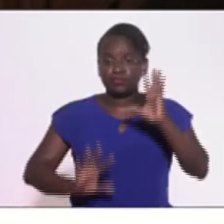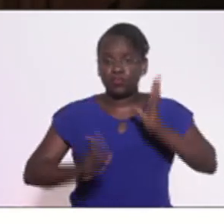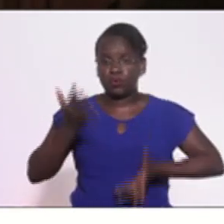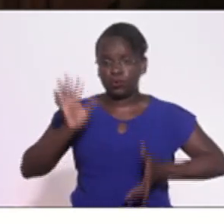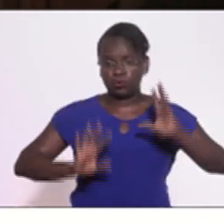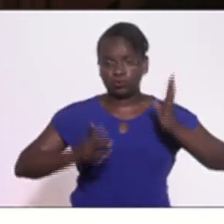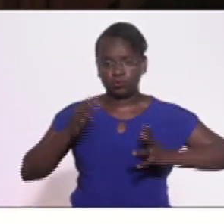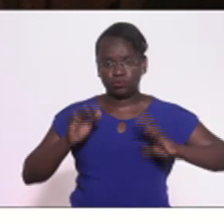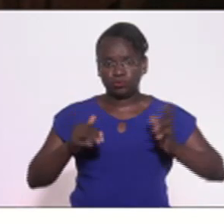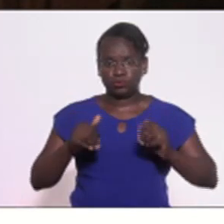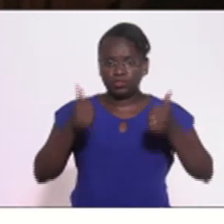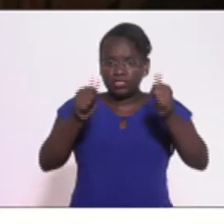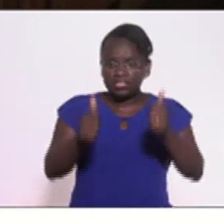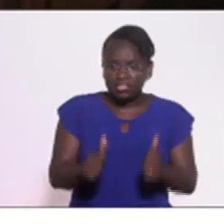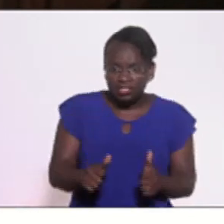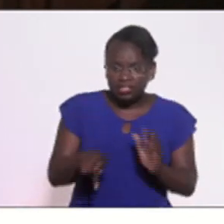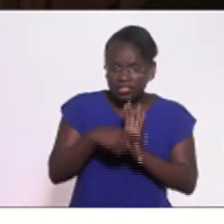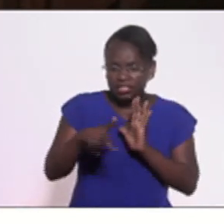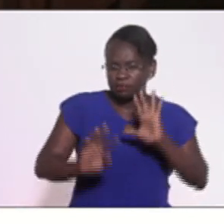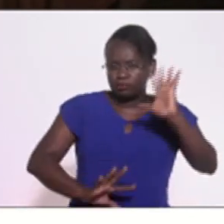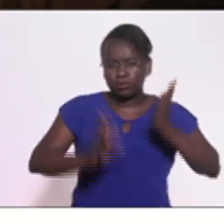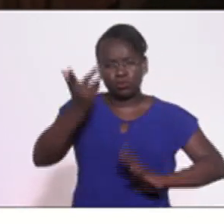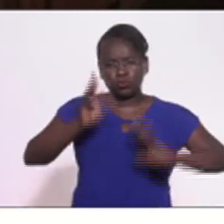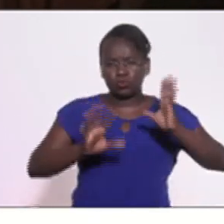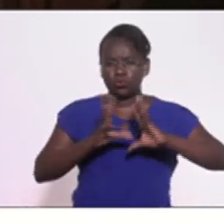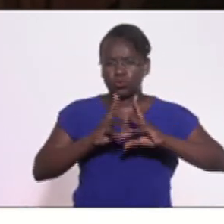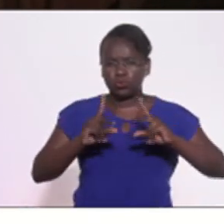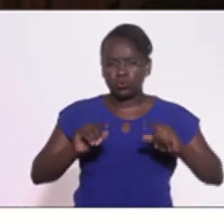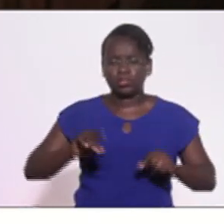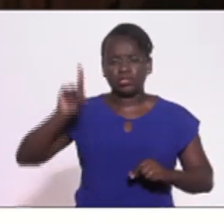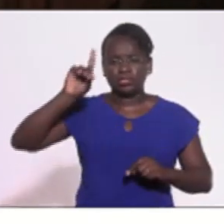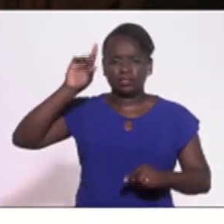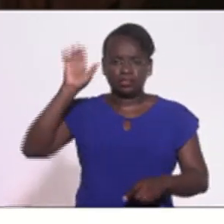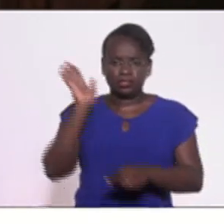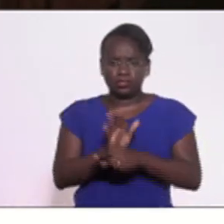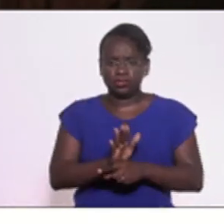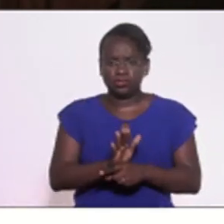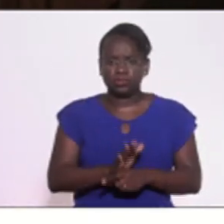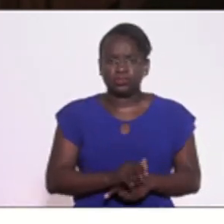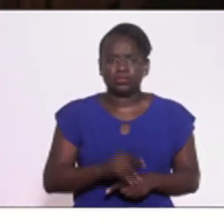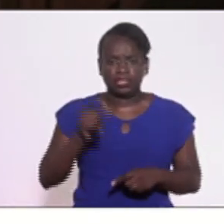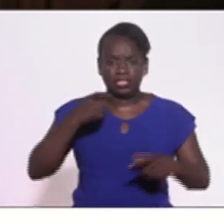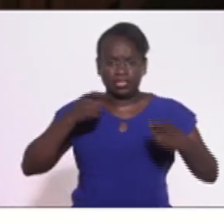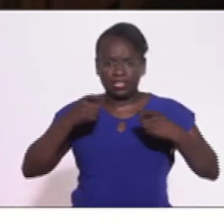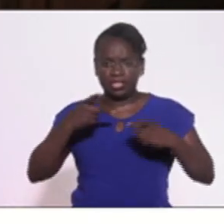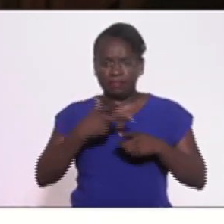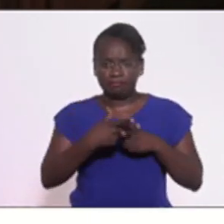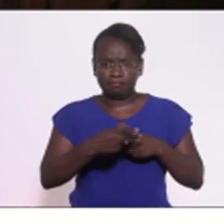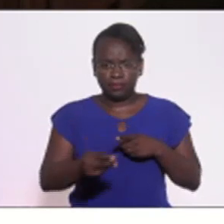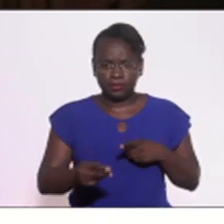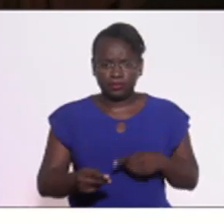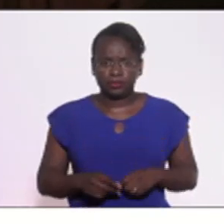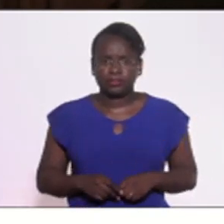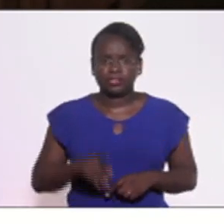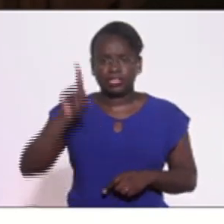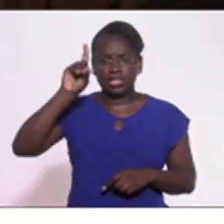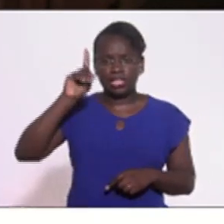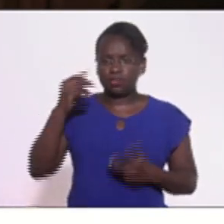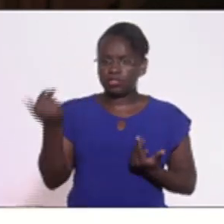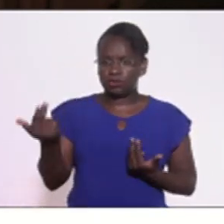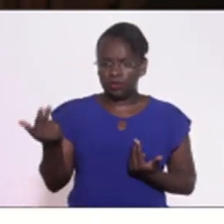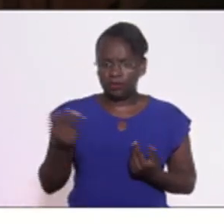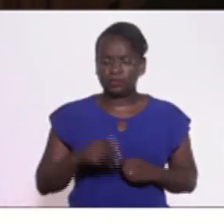fogo na estátua desse deus Baal, com a ajuda do Senhor dos Exércitos, que é o seu Deus, o meu